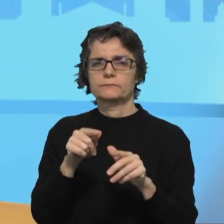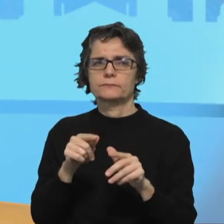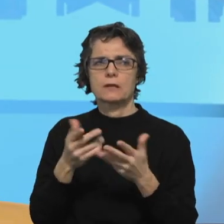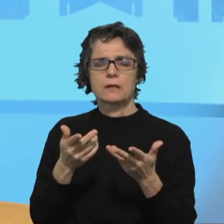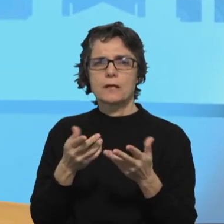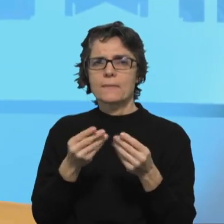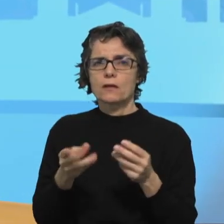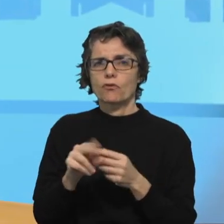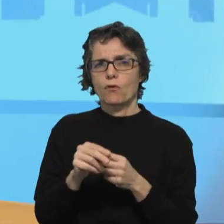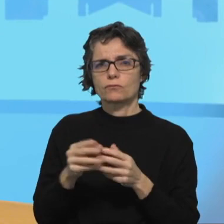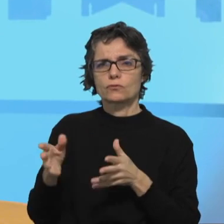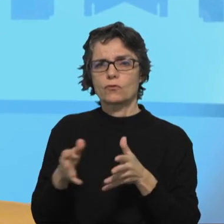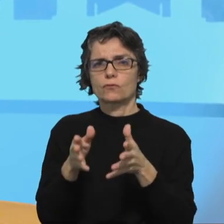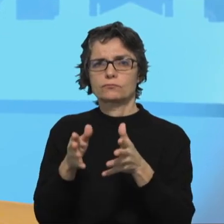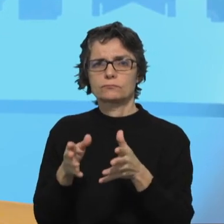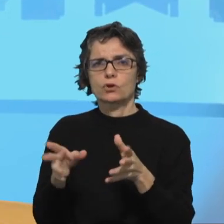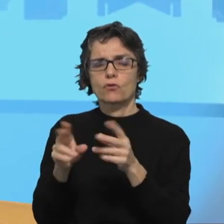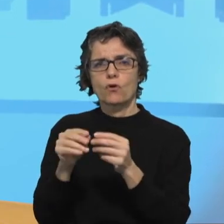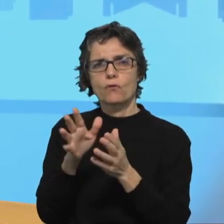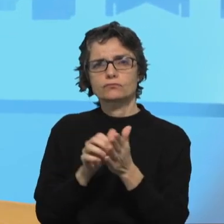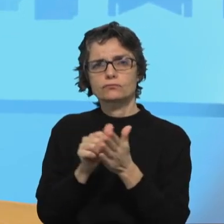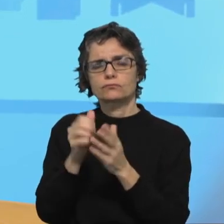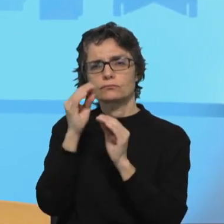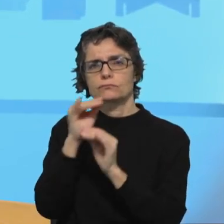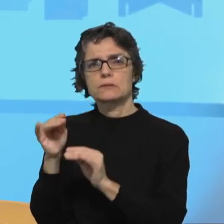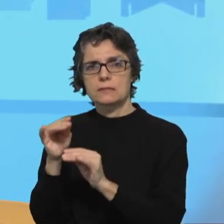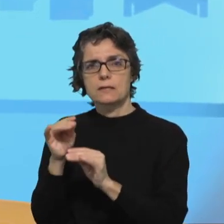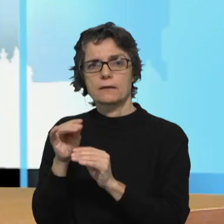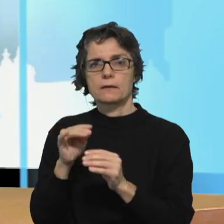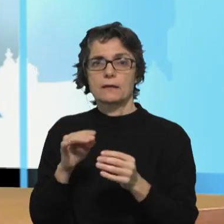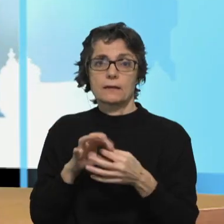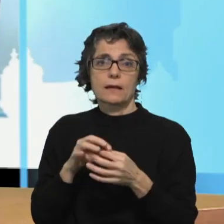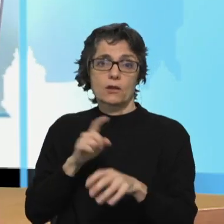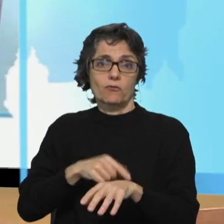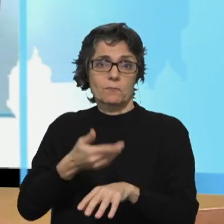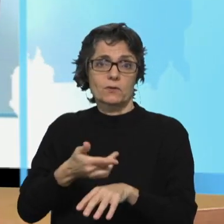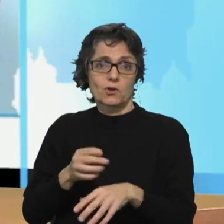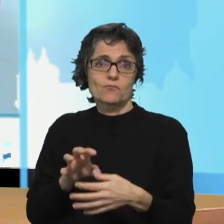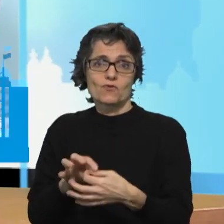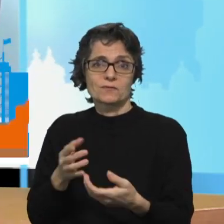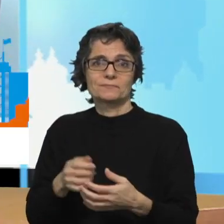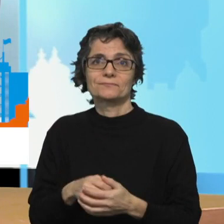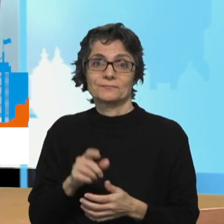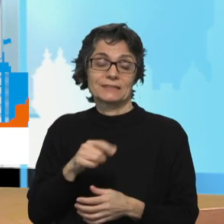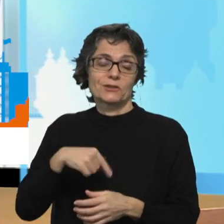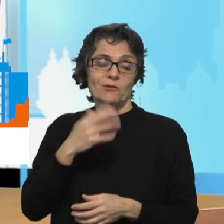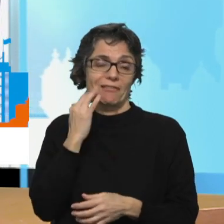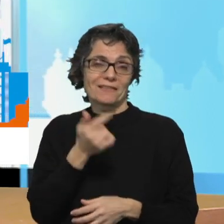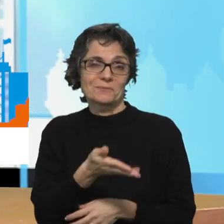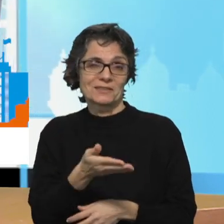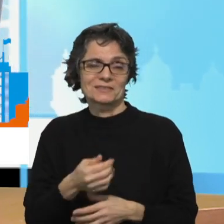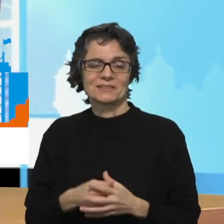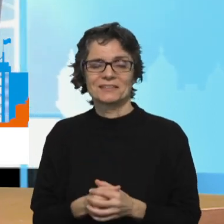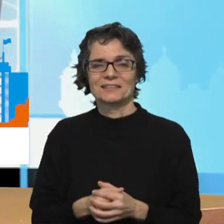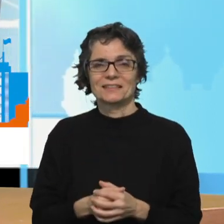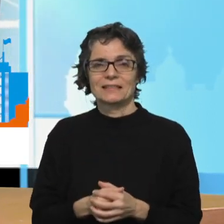forma corresponde também aos tempos que habitamos hoje. Pelo menos tentaremos, não é? Sim, repara, talvez